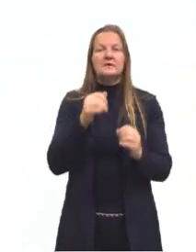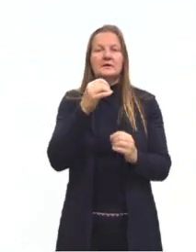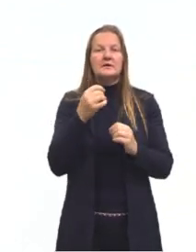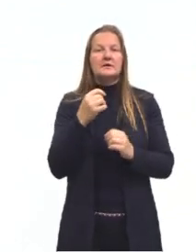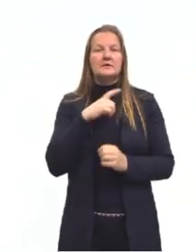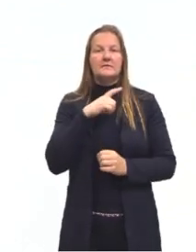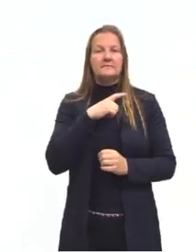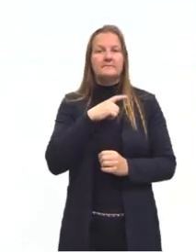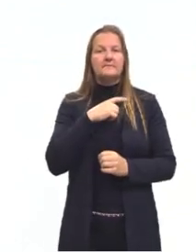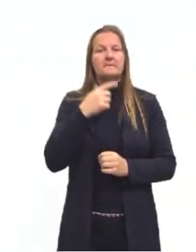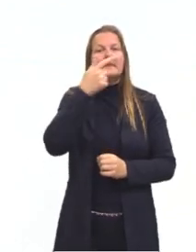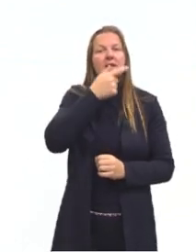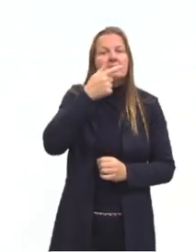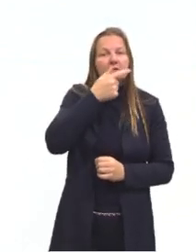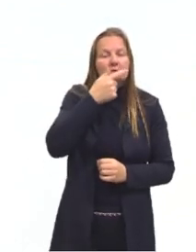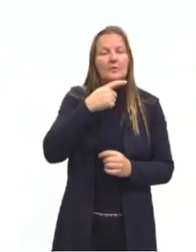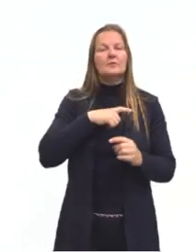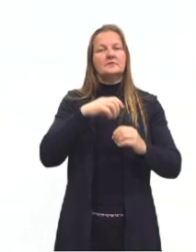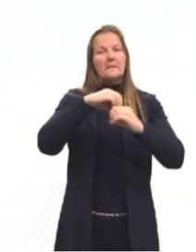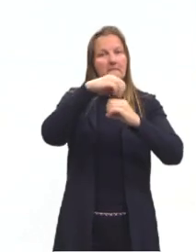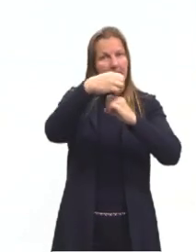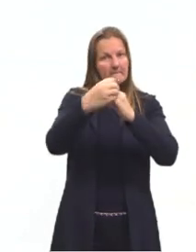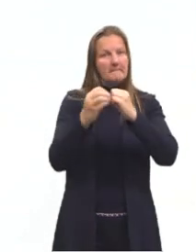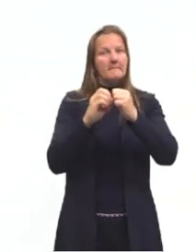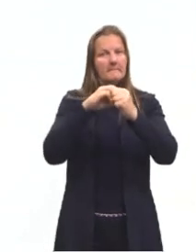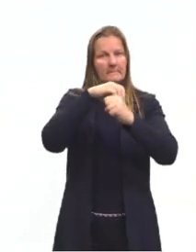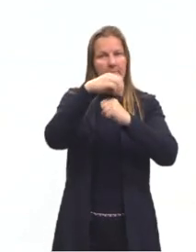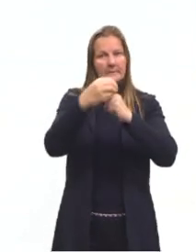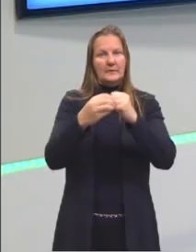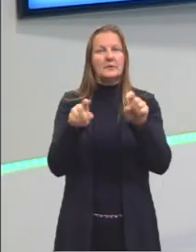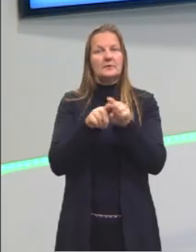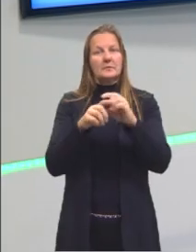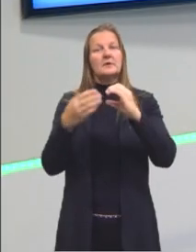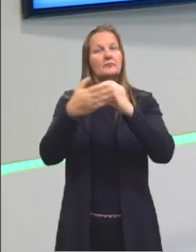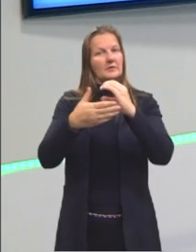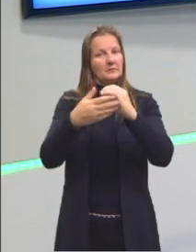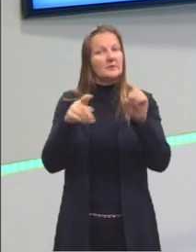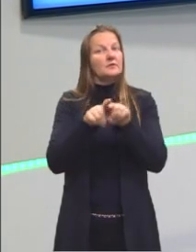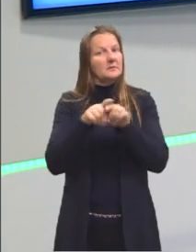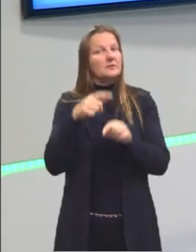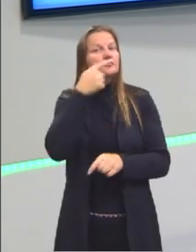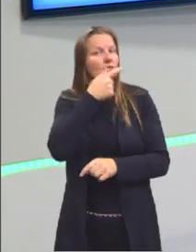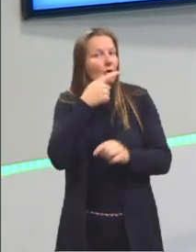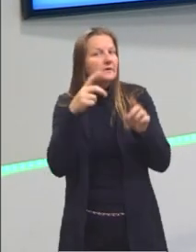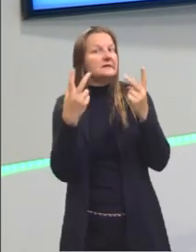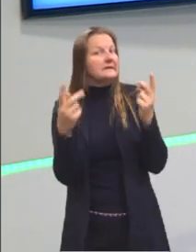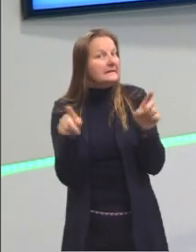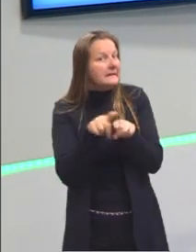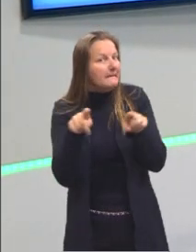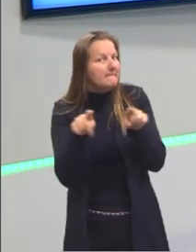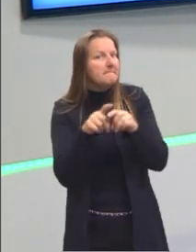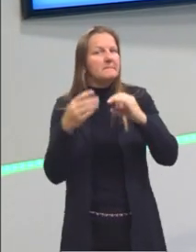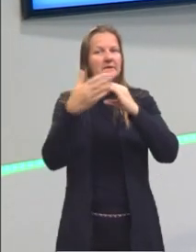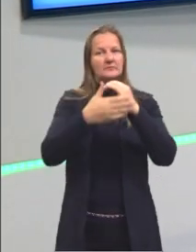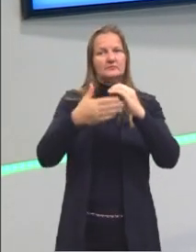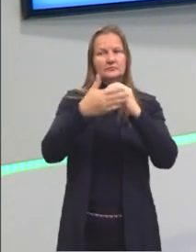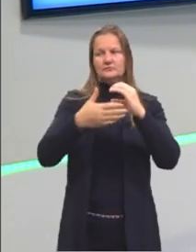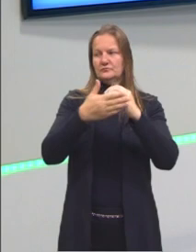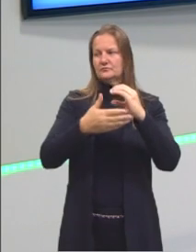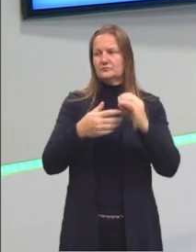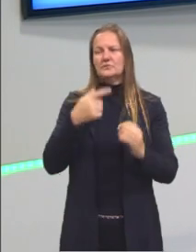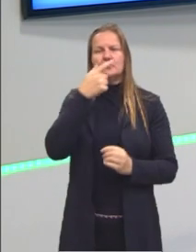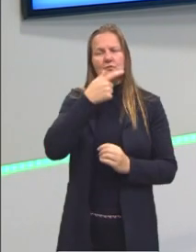glicose né os açúcares que são moléculas que também são carboidratos a glicose depois é várias glicose sons que formam